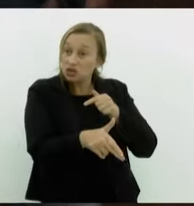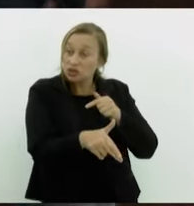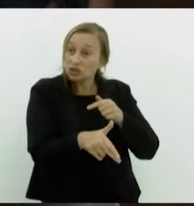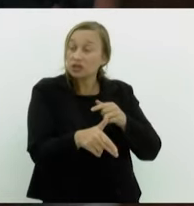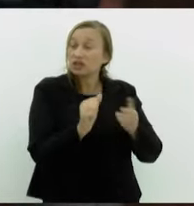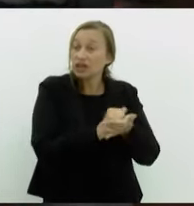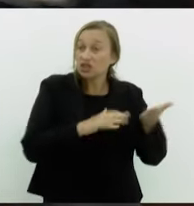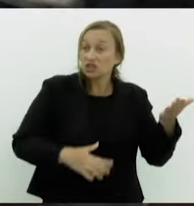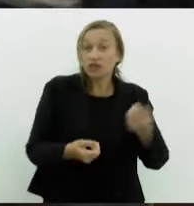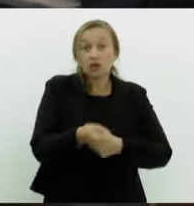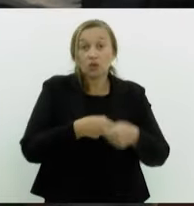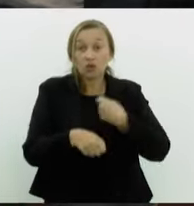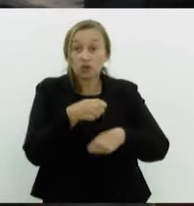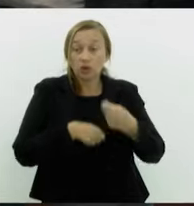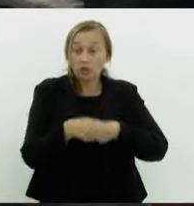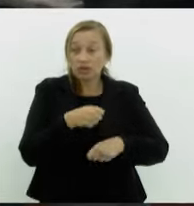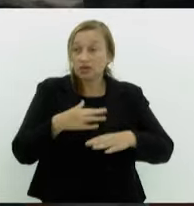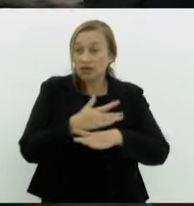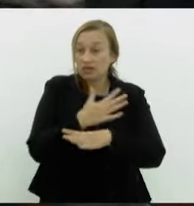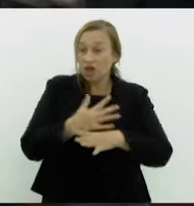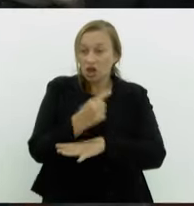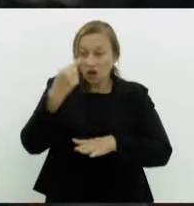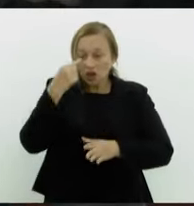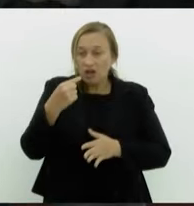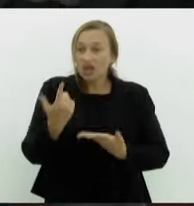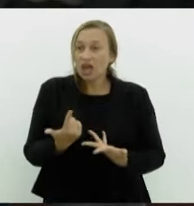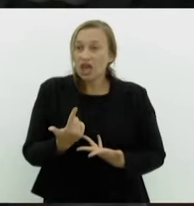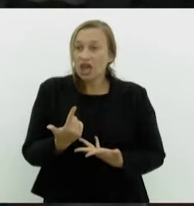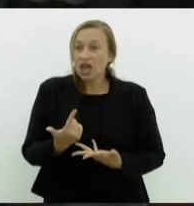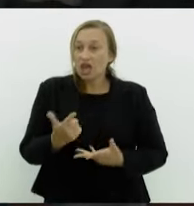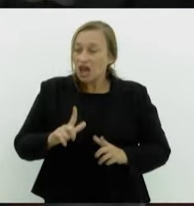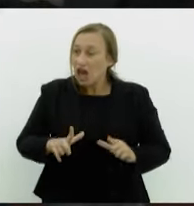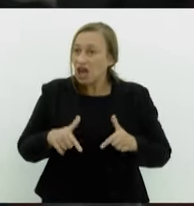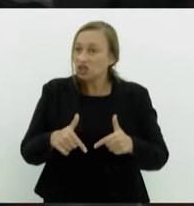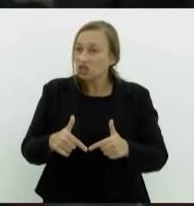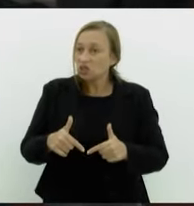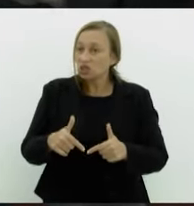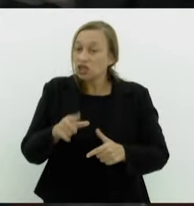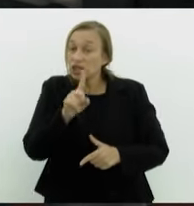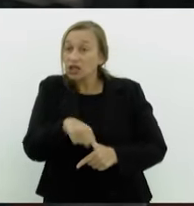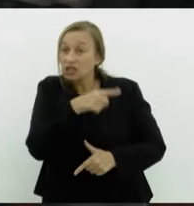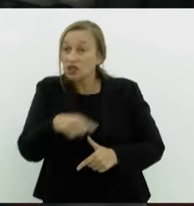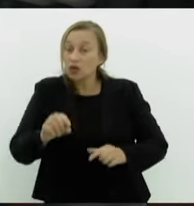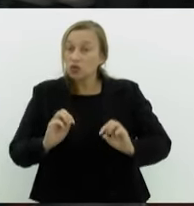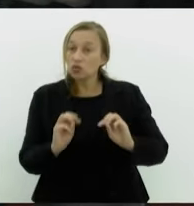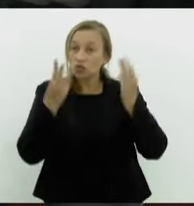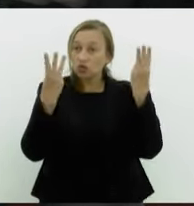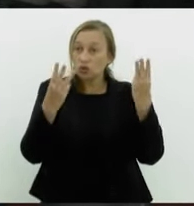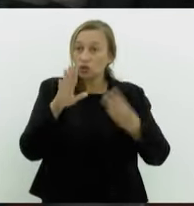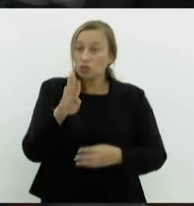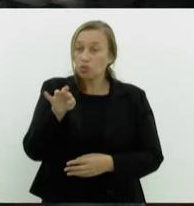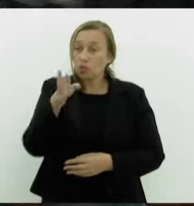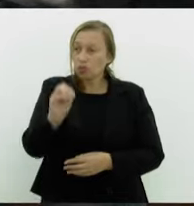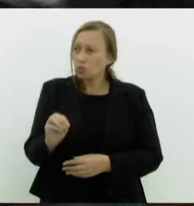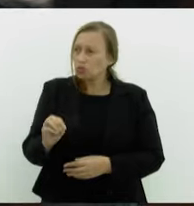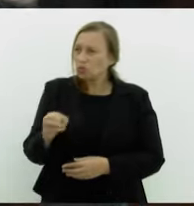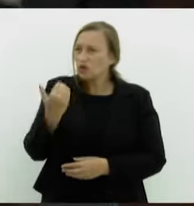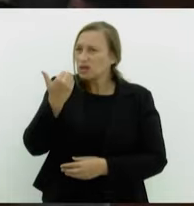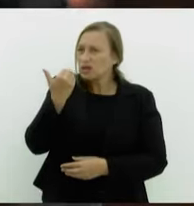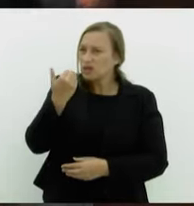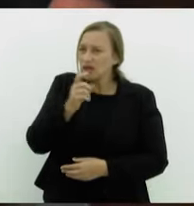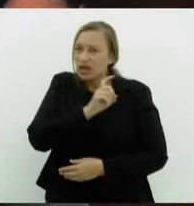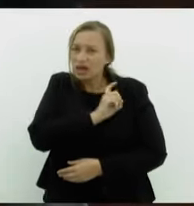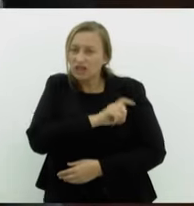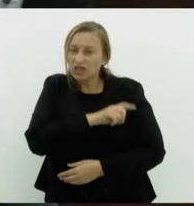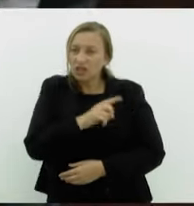nessa cidade. Ele, olhando para si próprio, num gesto ditatorial, ele resolveu cancelar o show do Bruno Mars, fazendo uma covardia não só comigo, mas